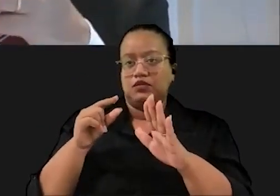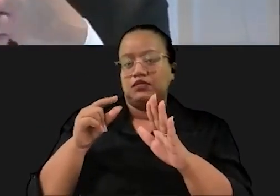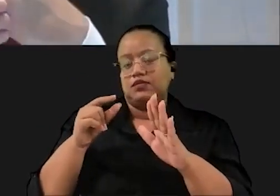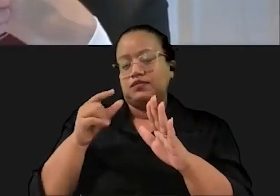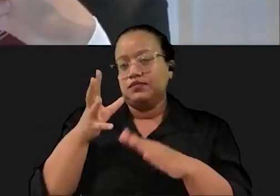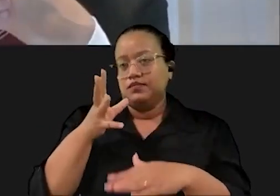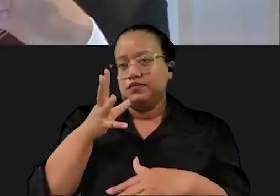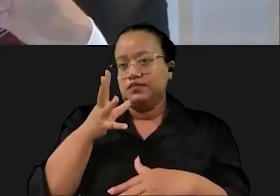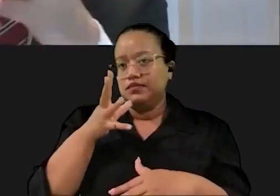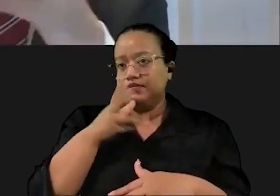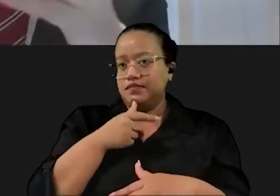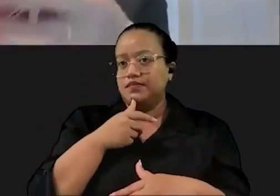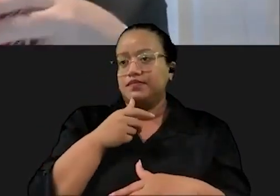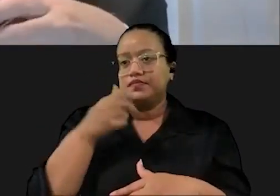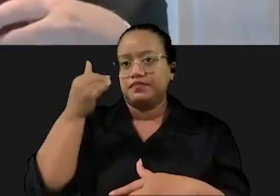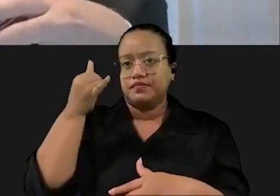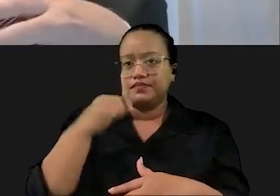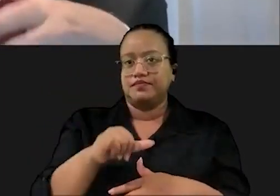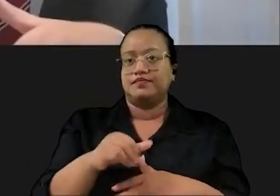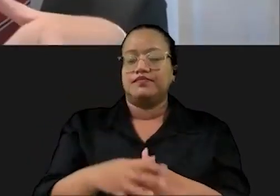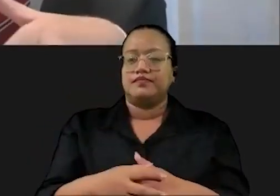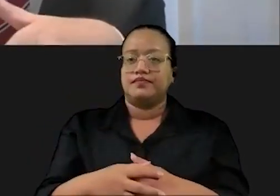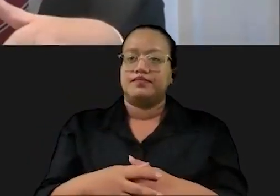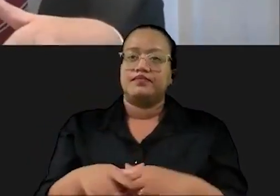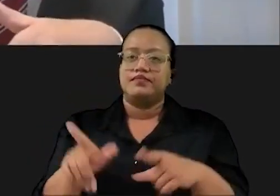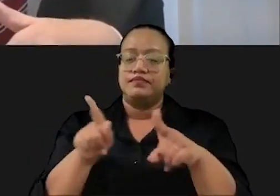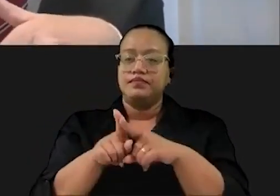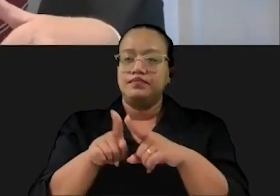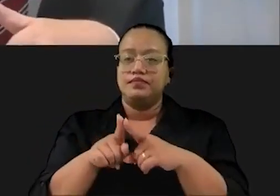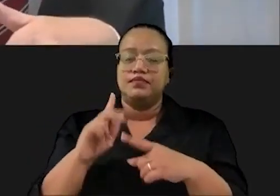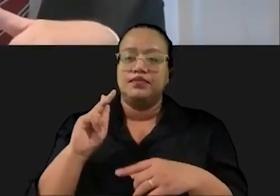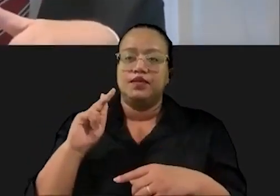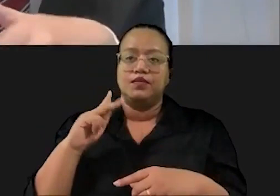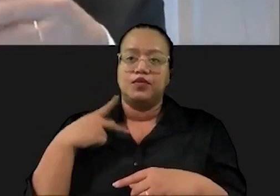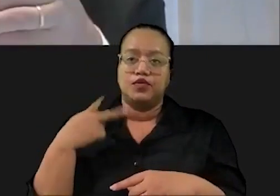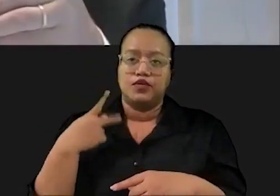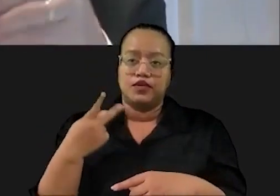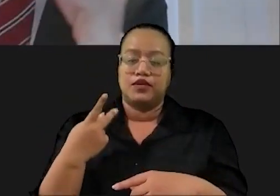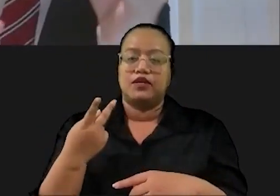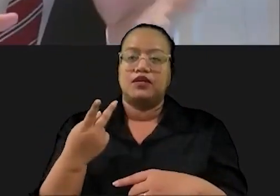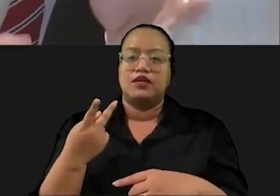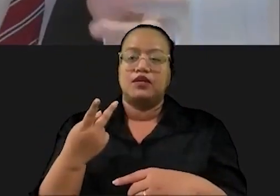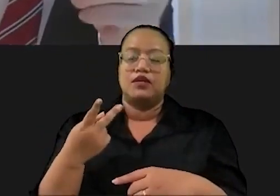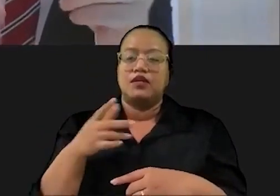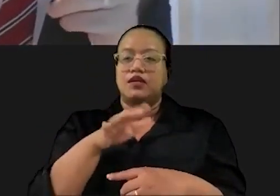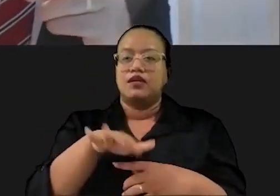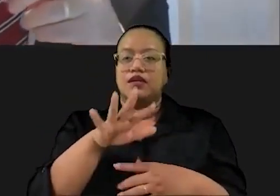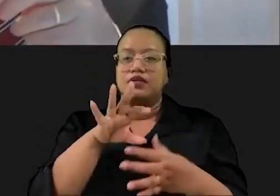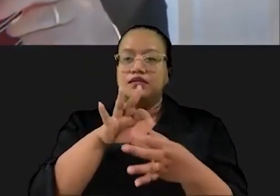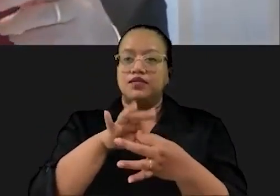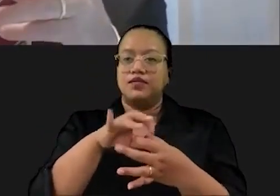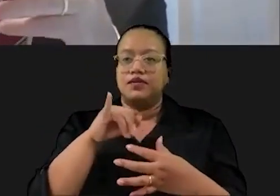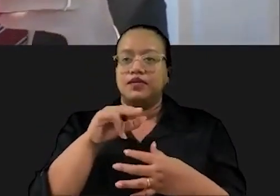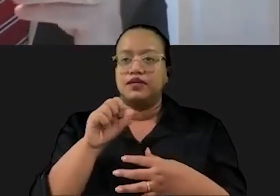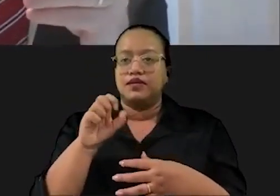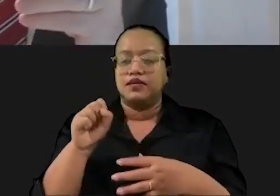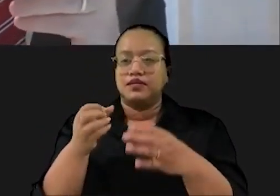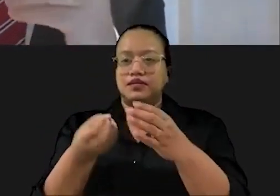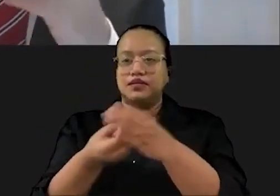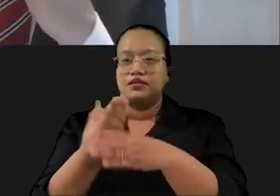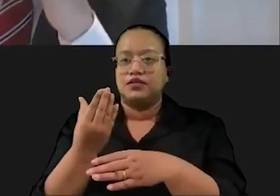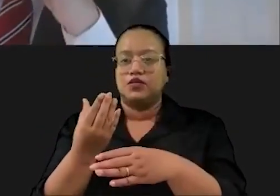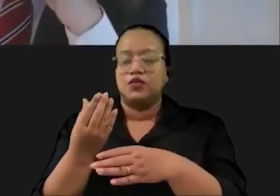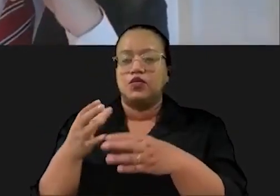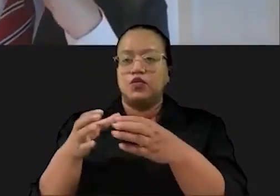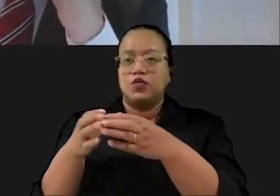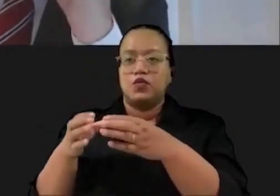Procuradoria Federal do INSS, que montou núcleos especializados na terceira região, de benefício por incapacidade, pensão por morte, de